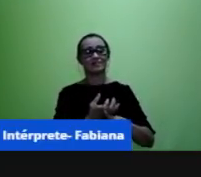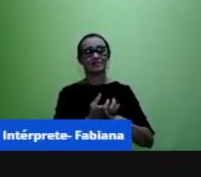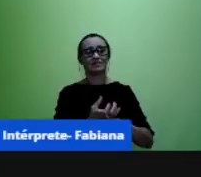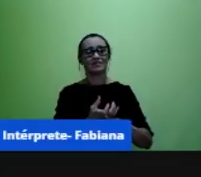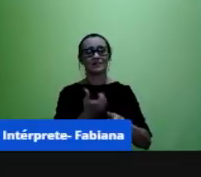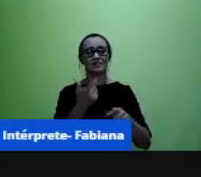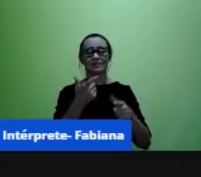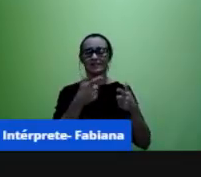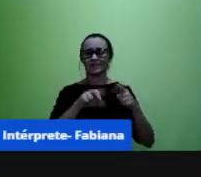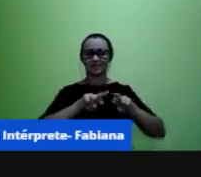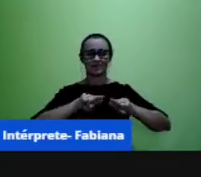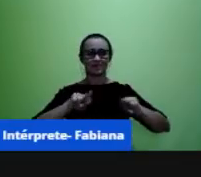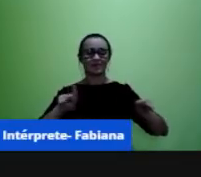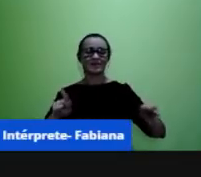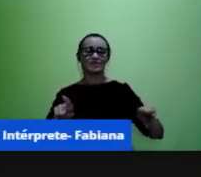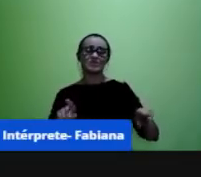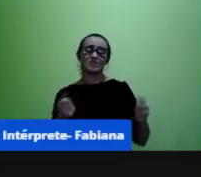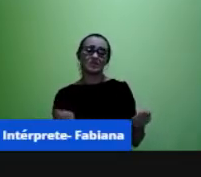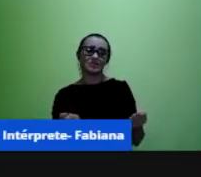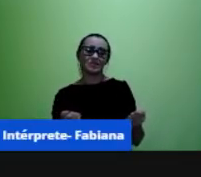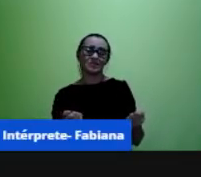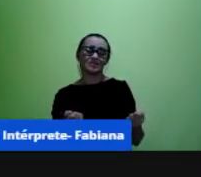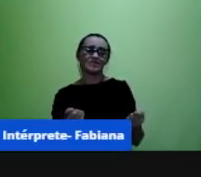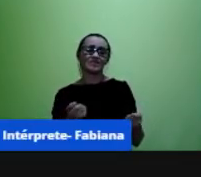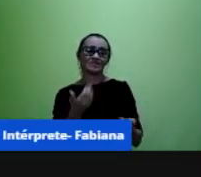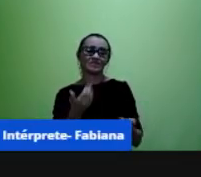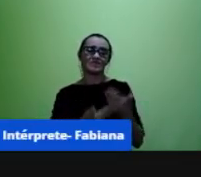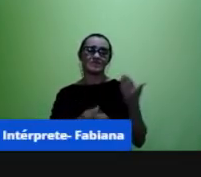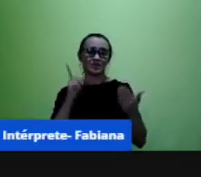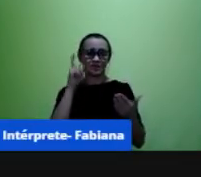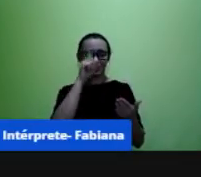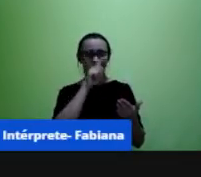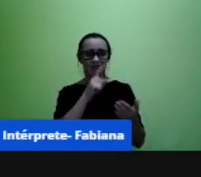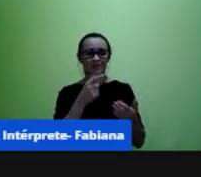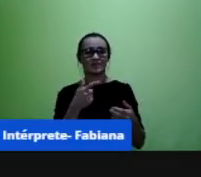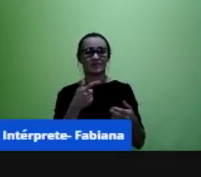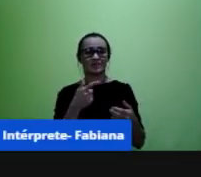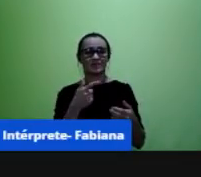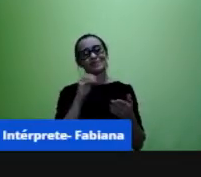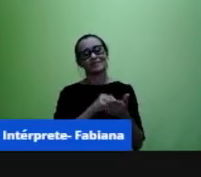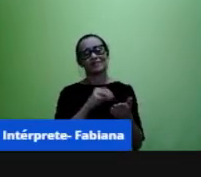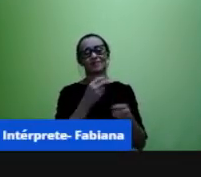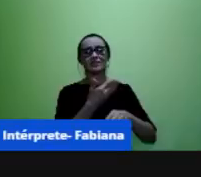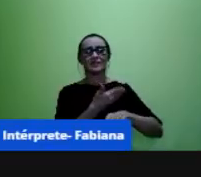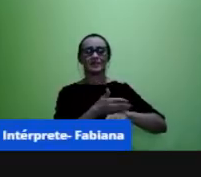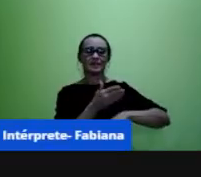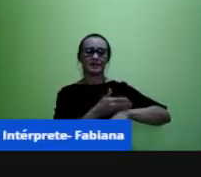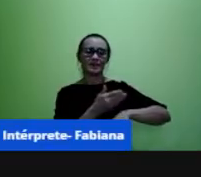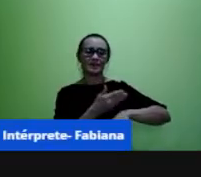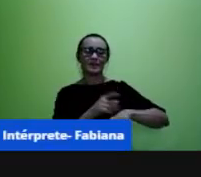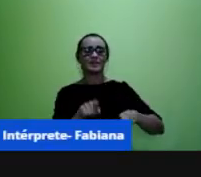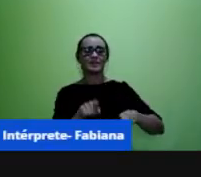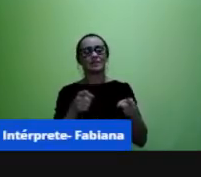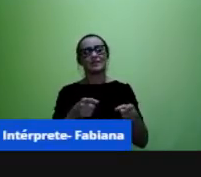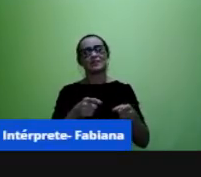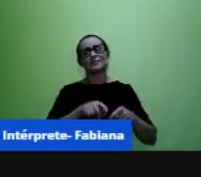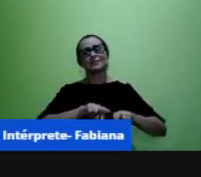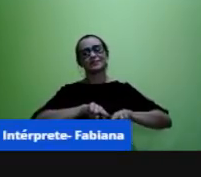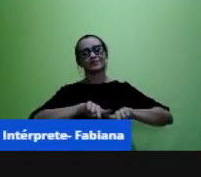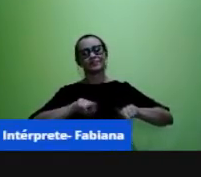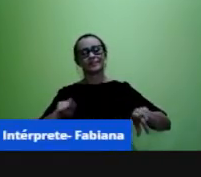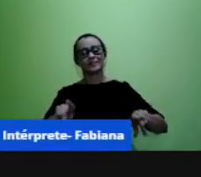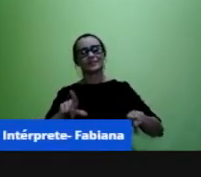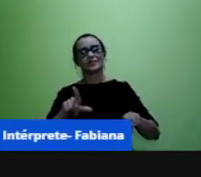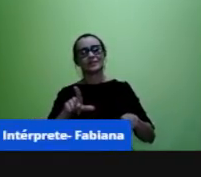prática. Mas, para isso, sei que muitos encontraram as ferramentas necessárias para vencer